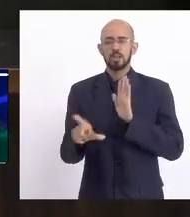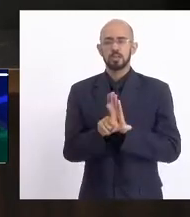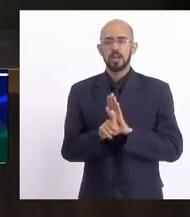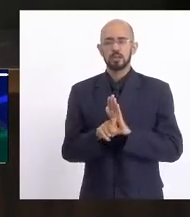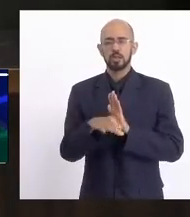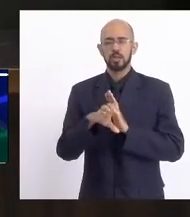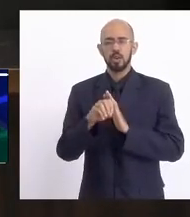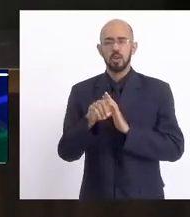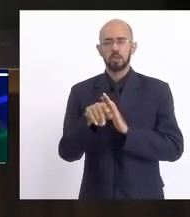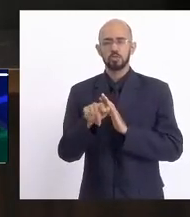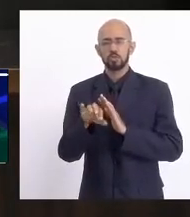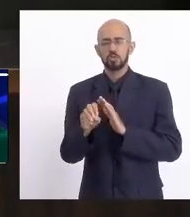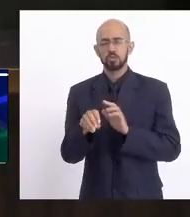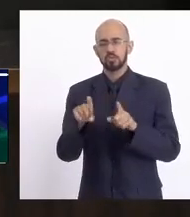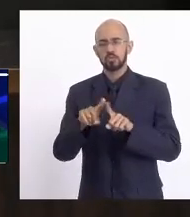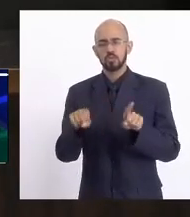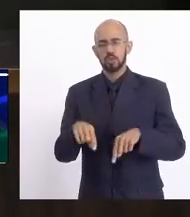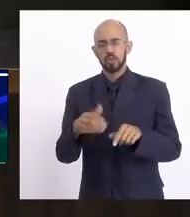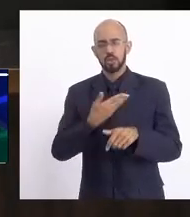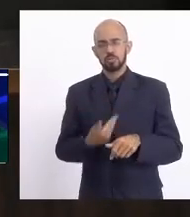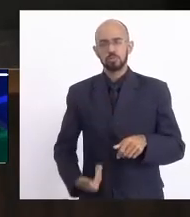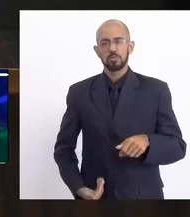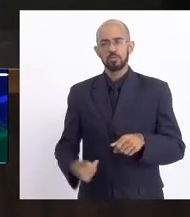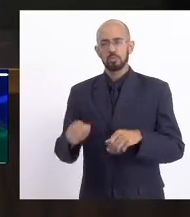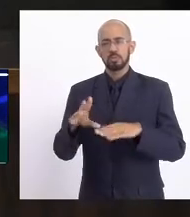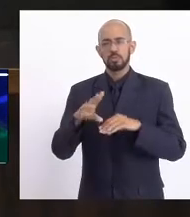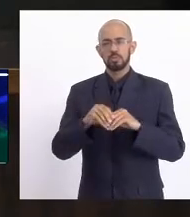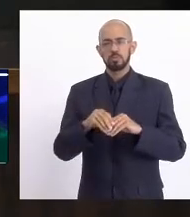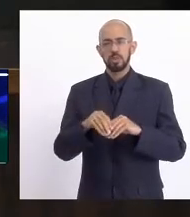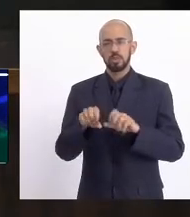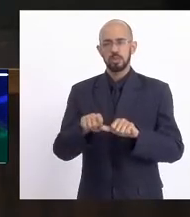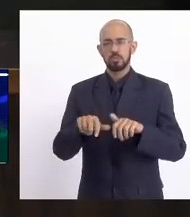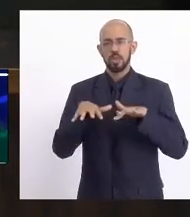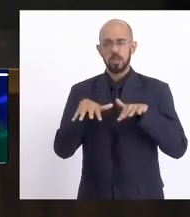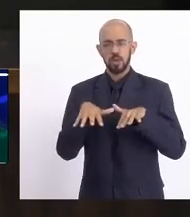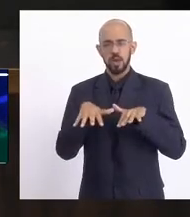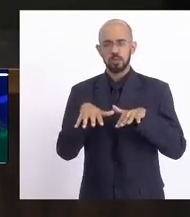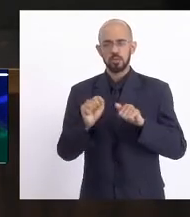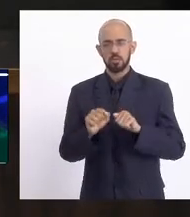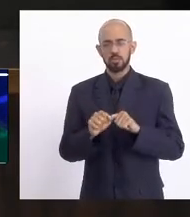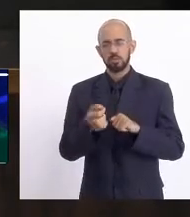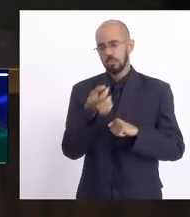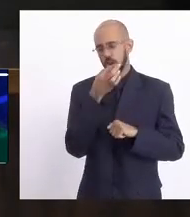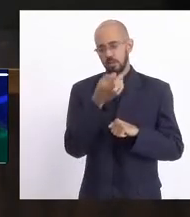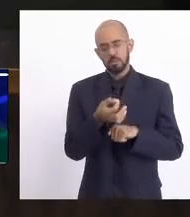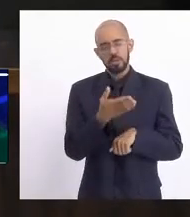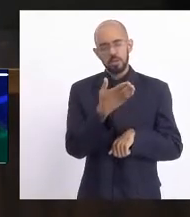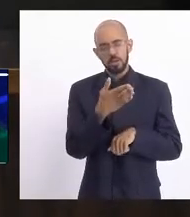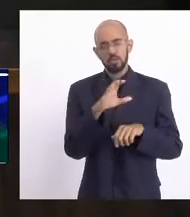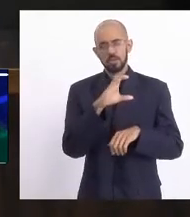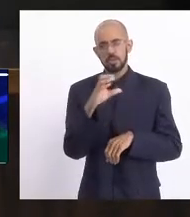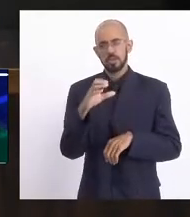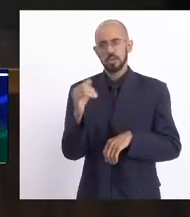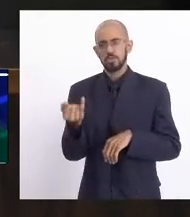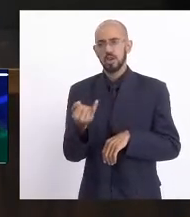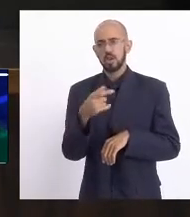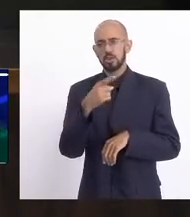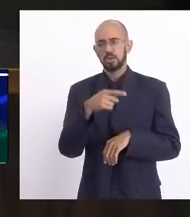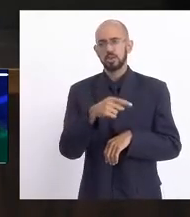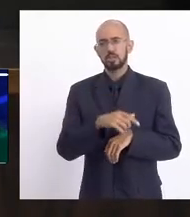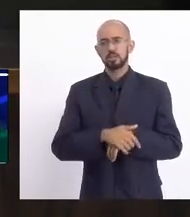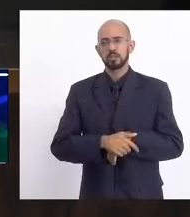servidores públicos, de orçamento, as emendas de plenário. Para emitir parecer pela Comissão de Constituição e